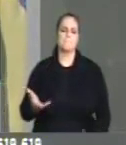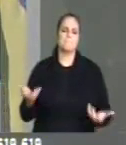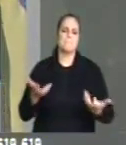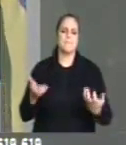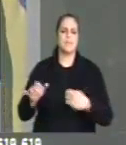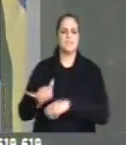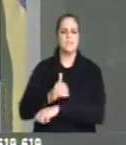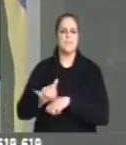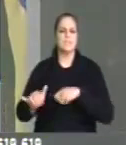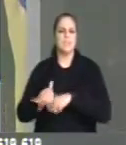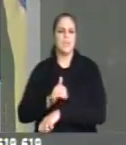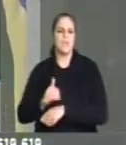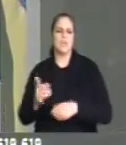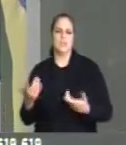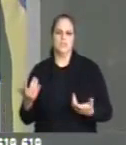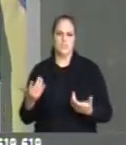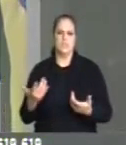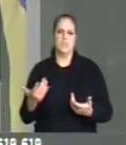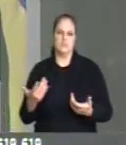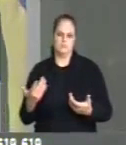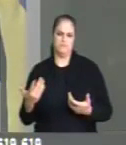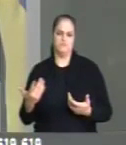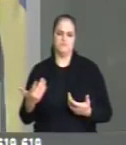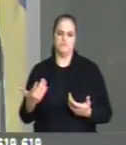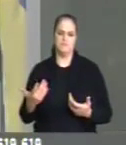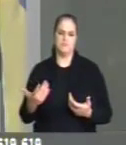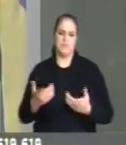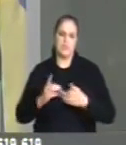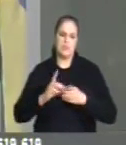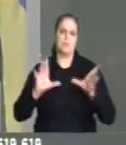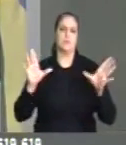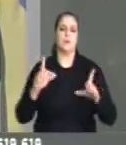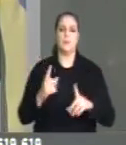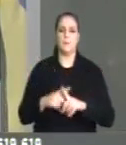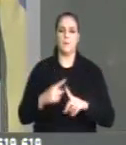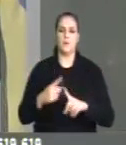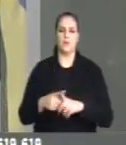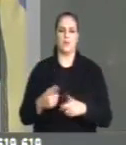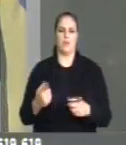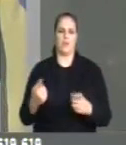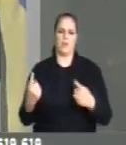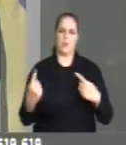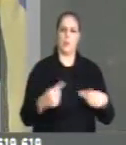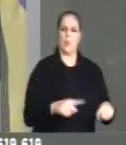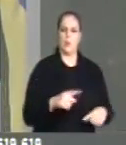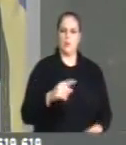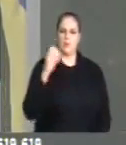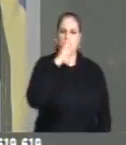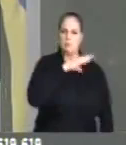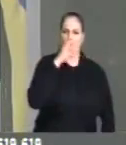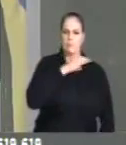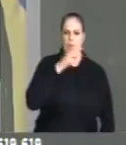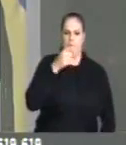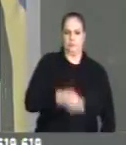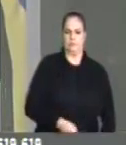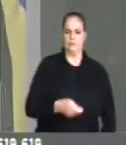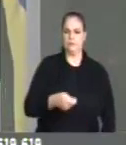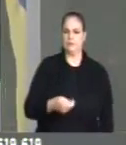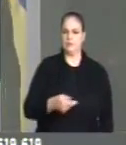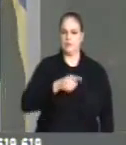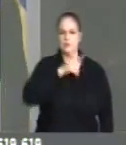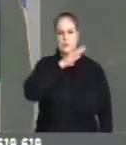destruí-la como acesso ao poder, pois é cidadela do arbítrio e a fonte envenenada dos males